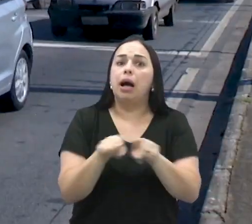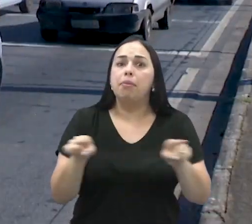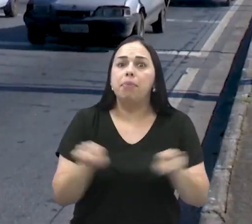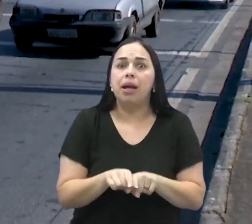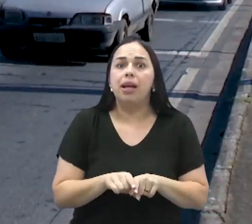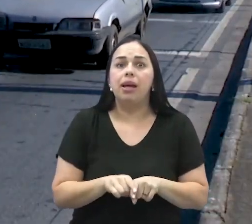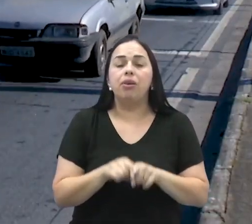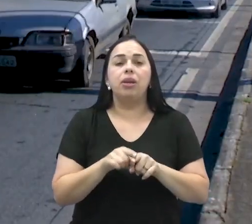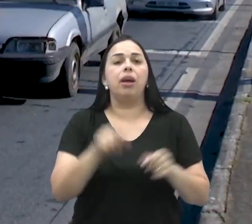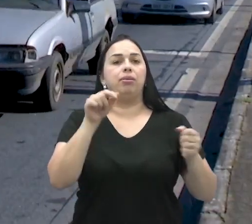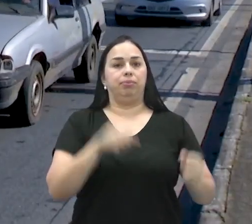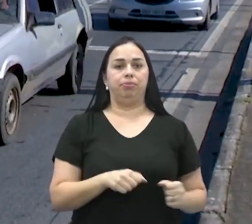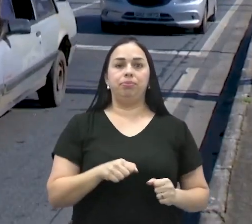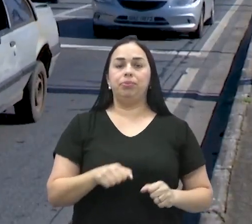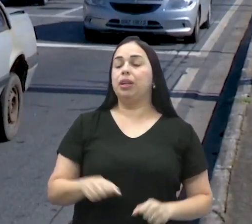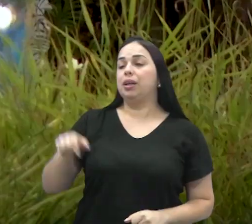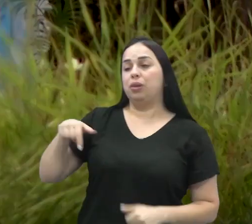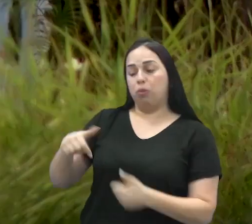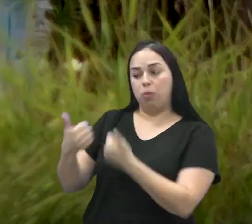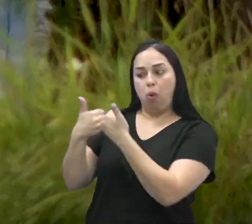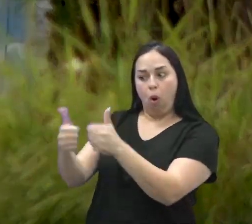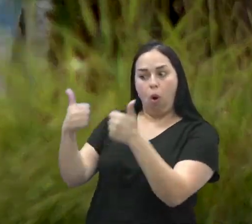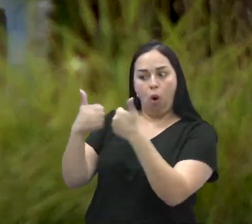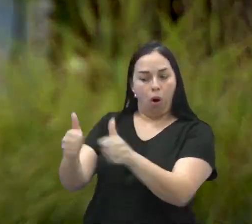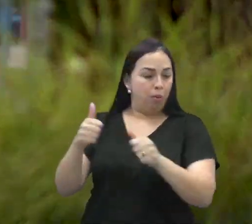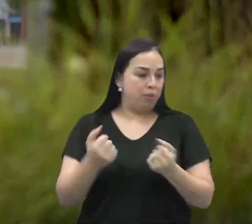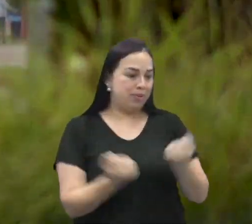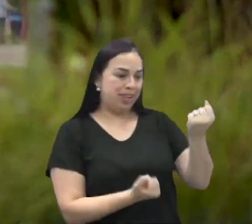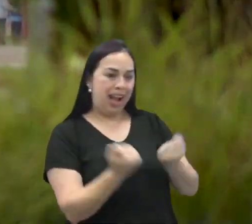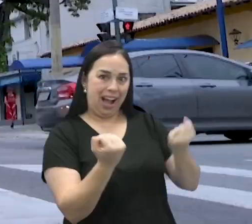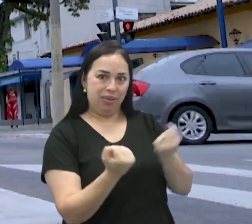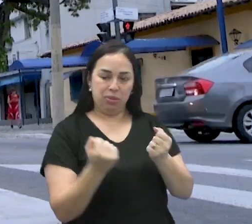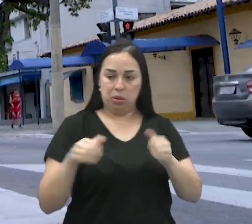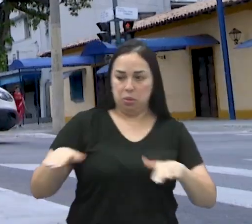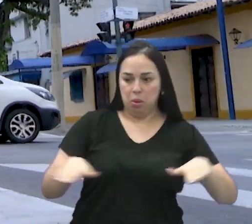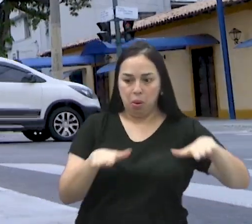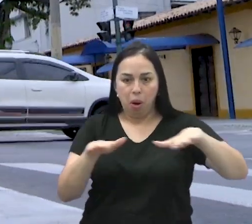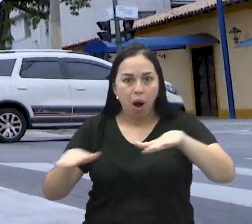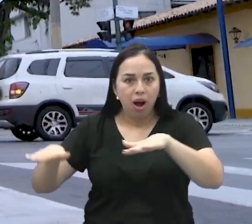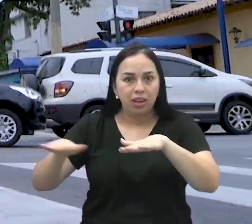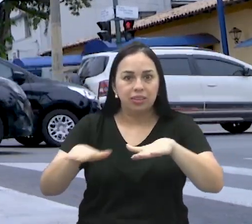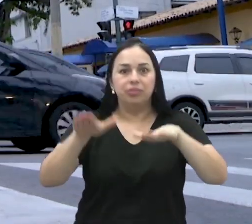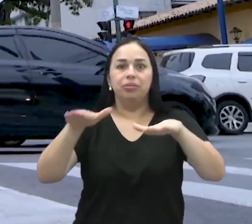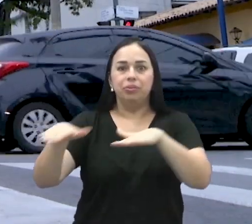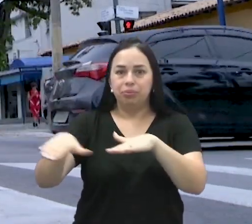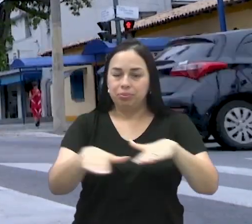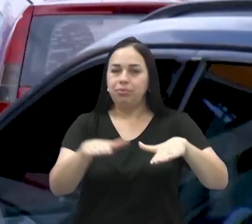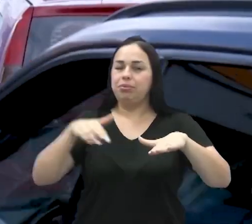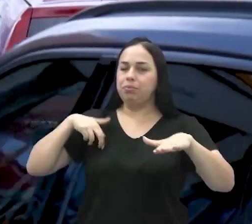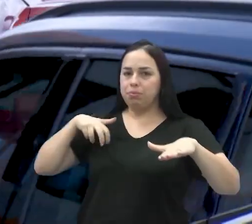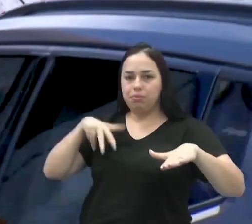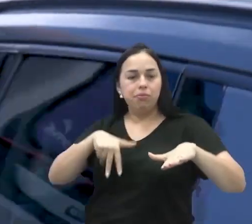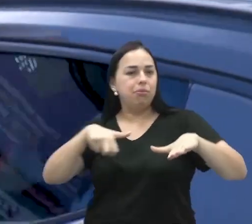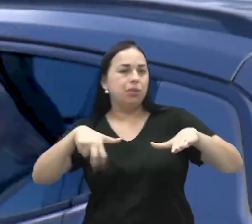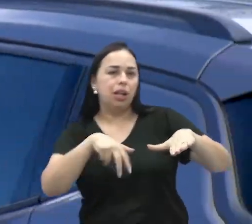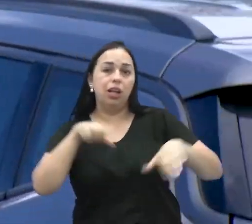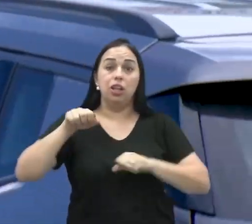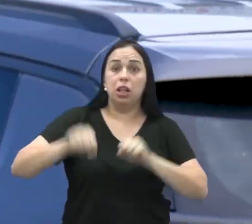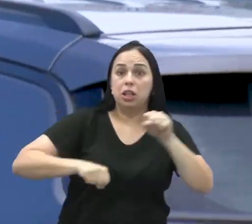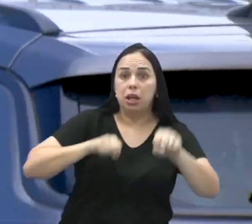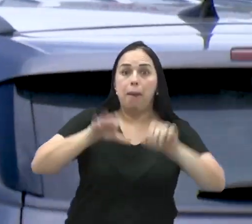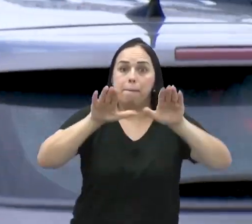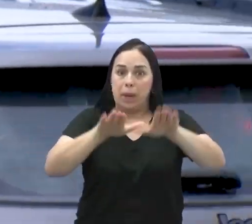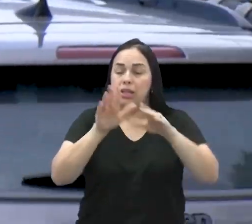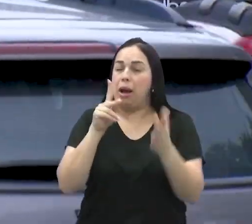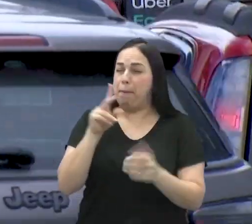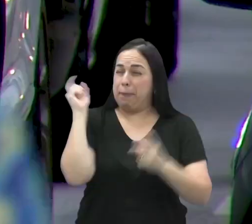deles é garantir a boa relação entre os diversos modais. No transporte individual e coletivo, a maior preocupação